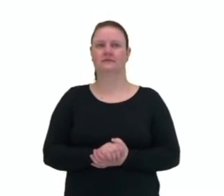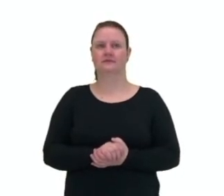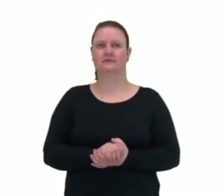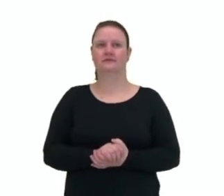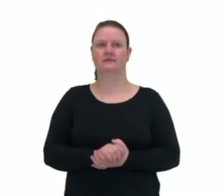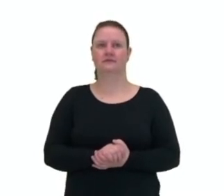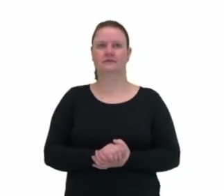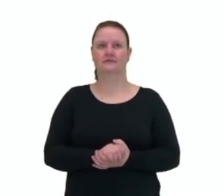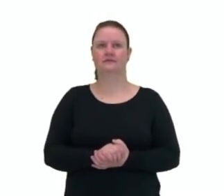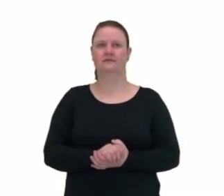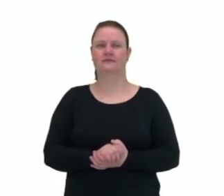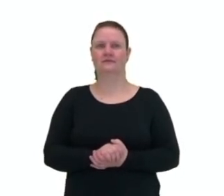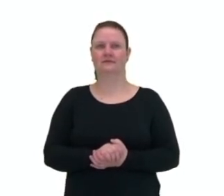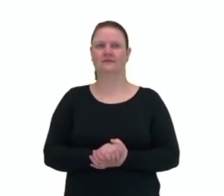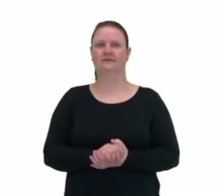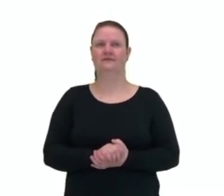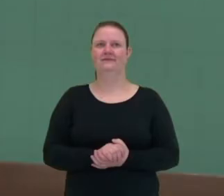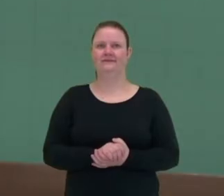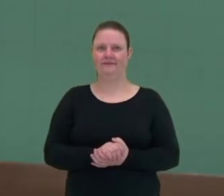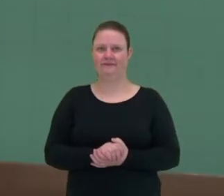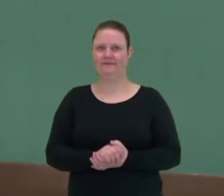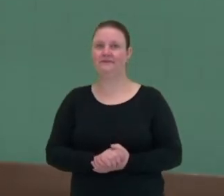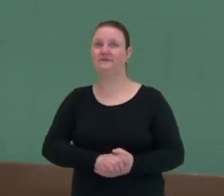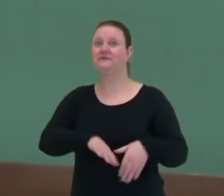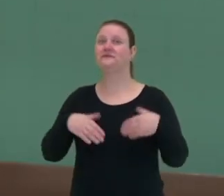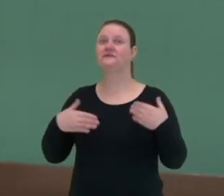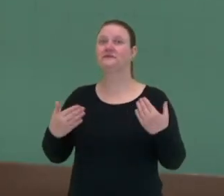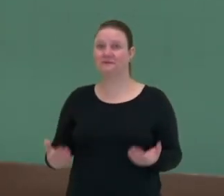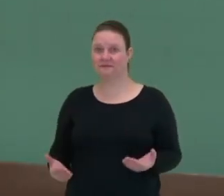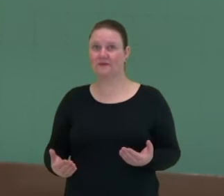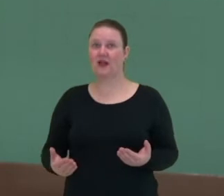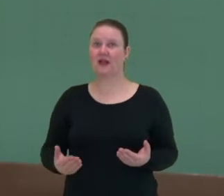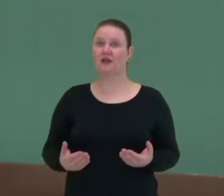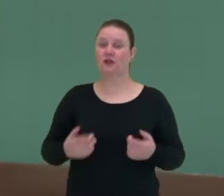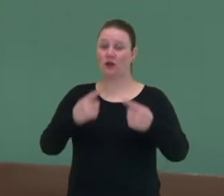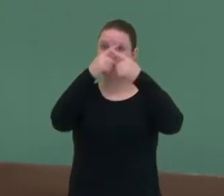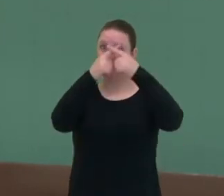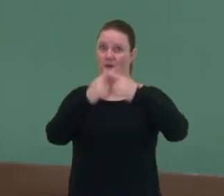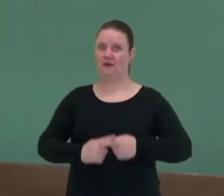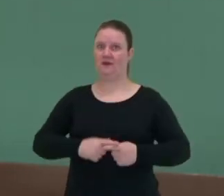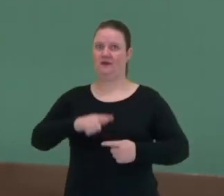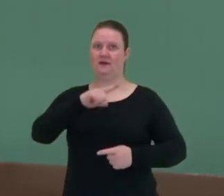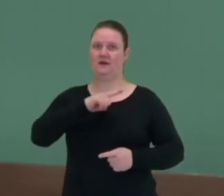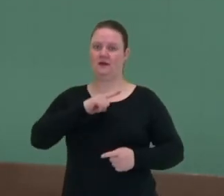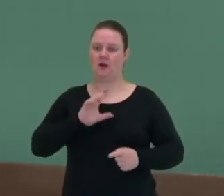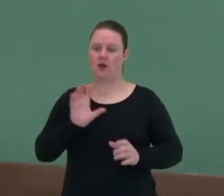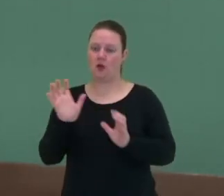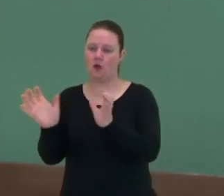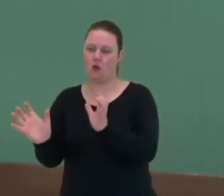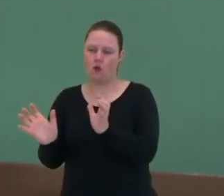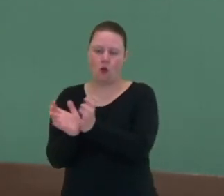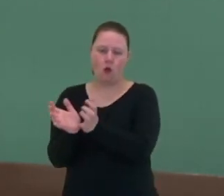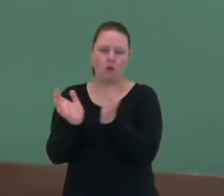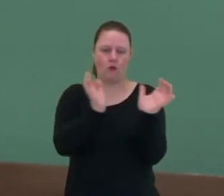deverá trazer o seu próprio equipamento, o seu próprio arco e as suas próprias flechas,